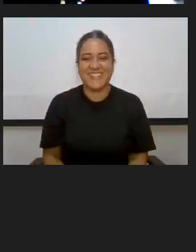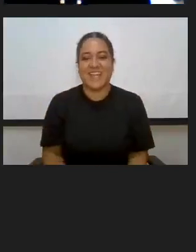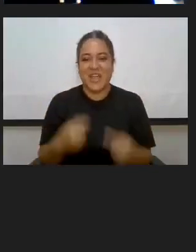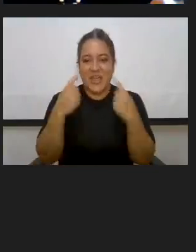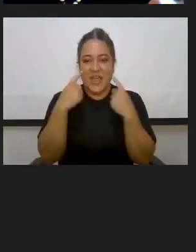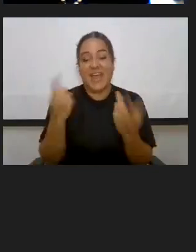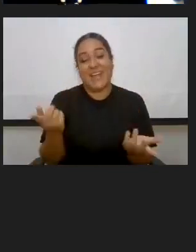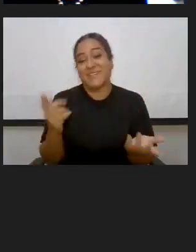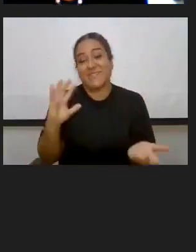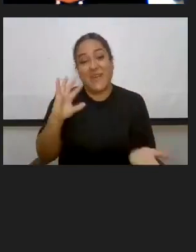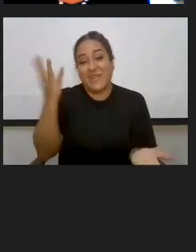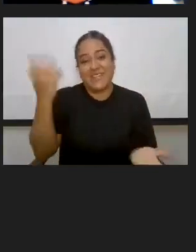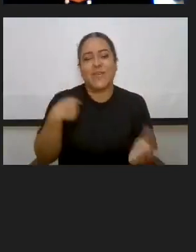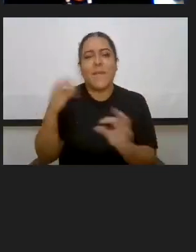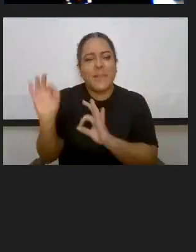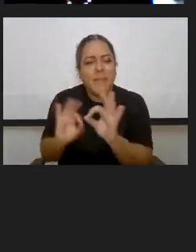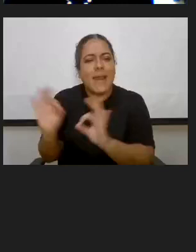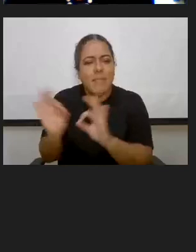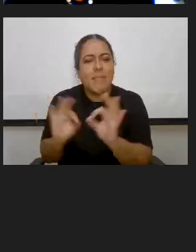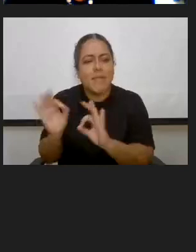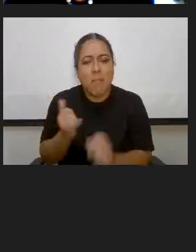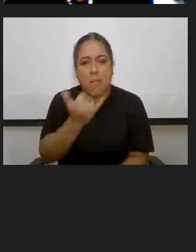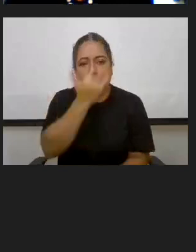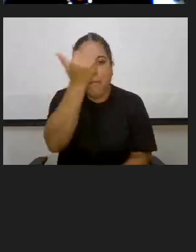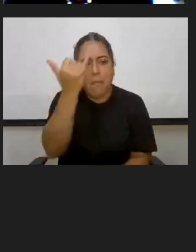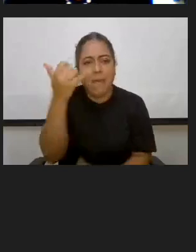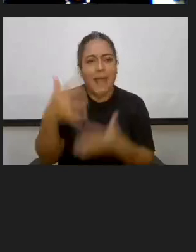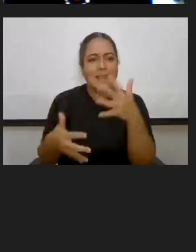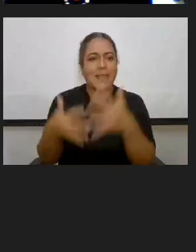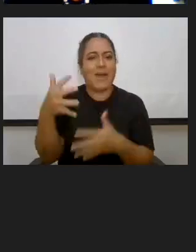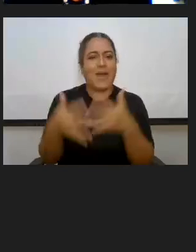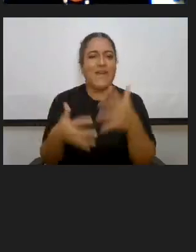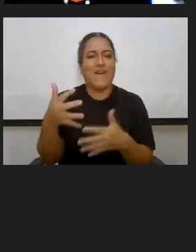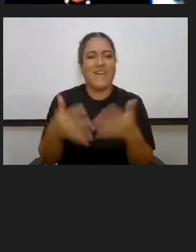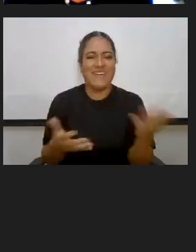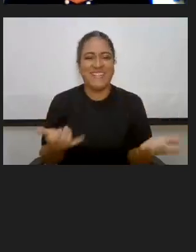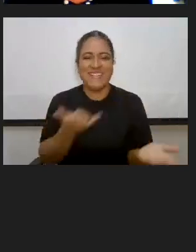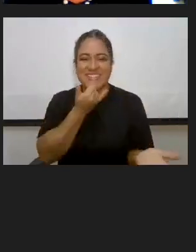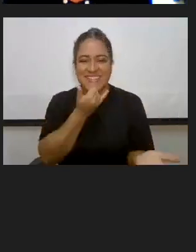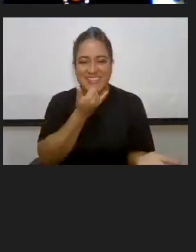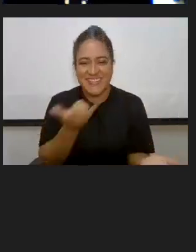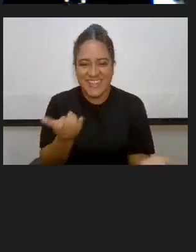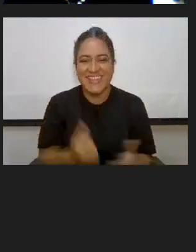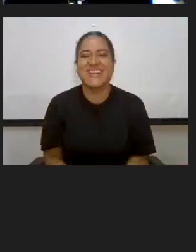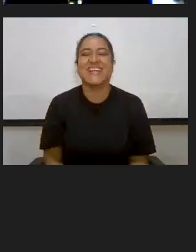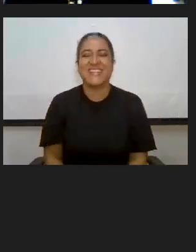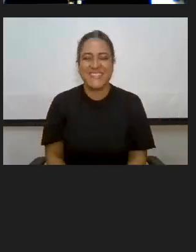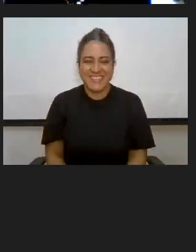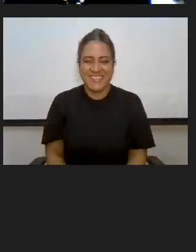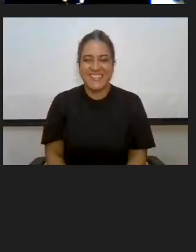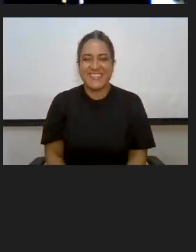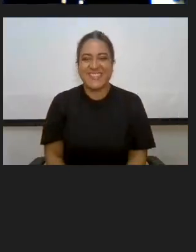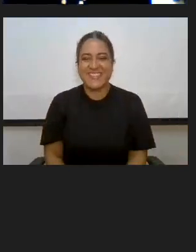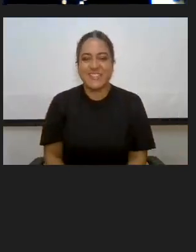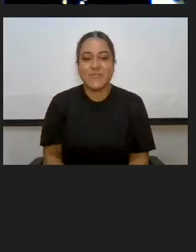gente. Prepara, prepara, para estar tudo atrapalhado, ficar tudo atrapalhado na hora. Qual que era a minha questão,